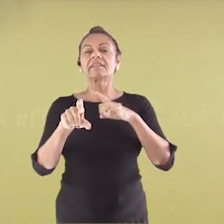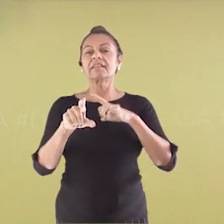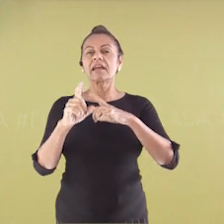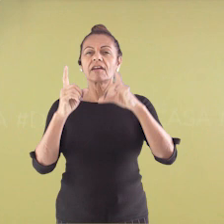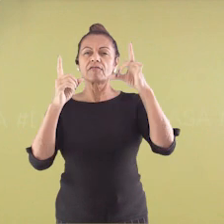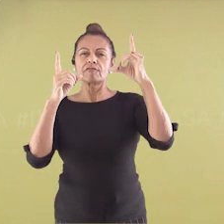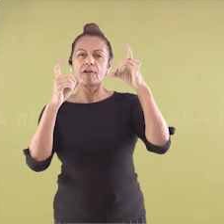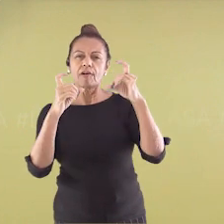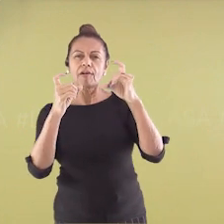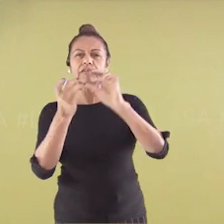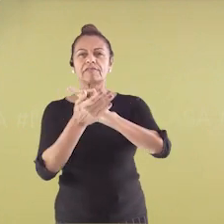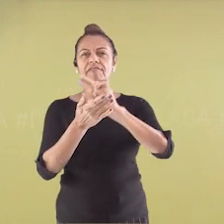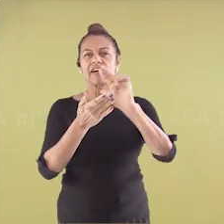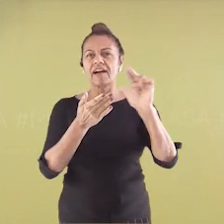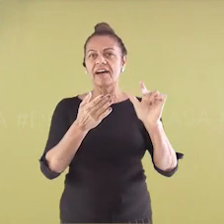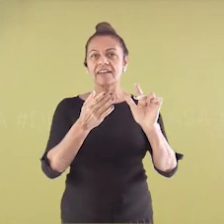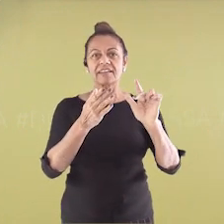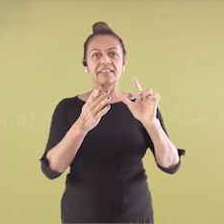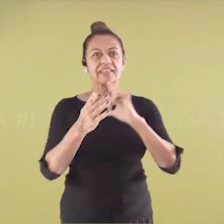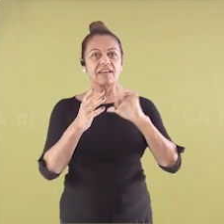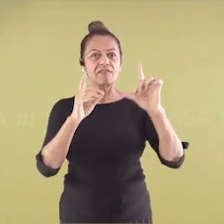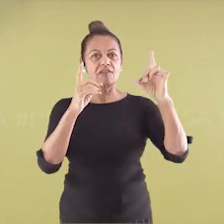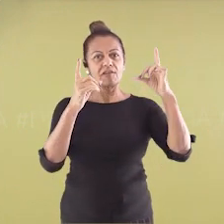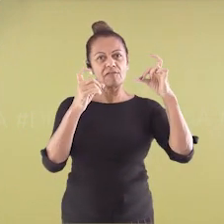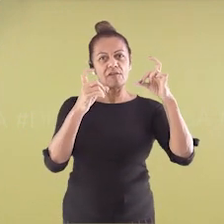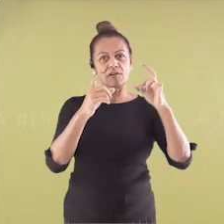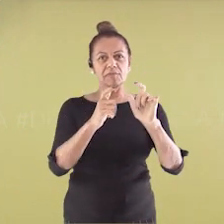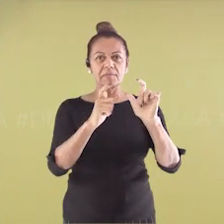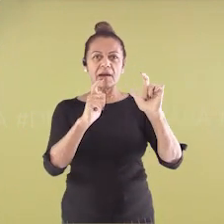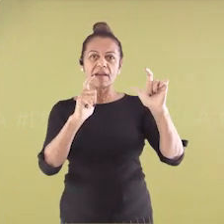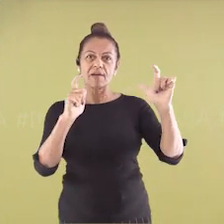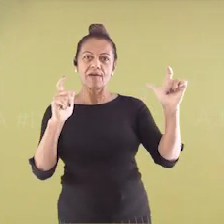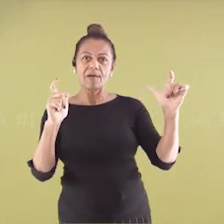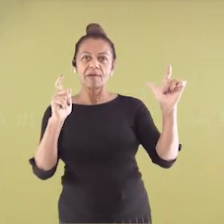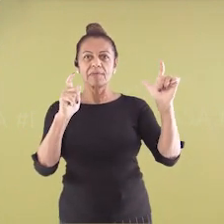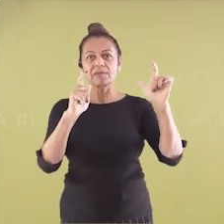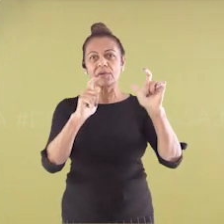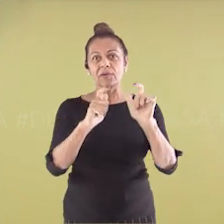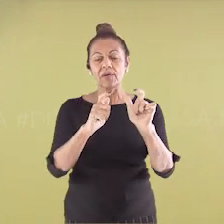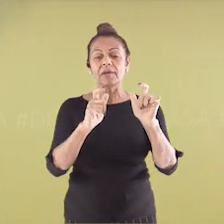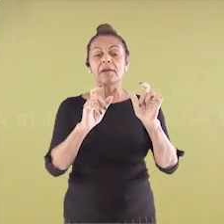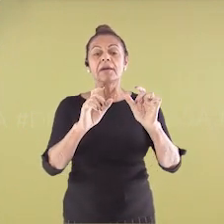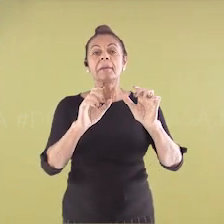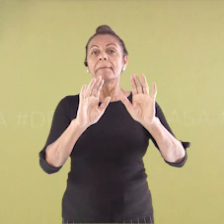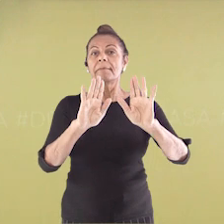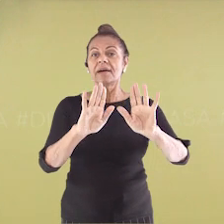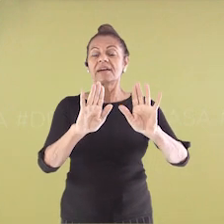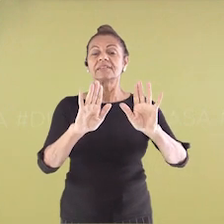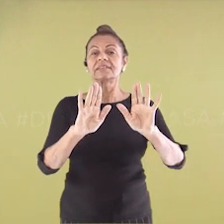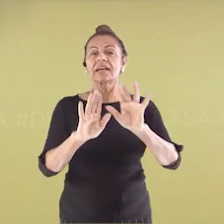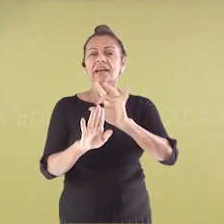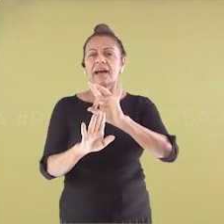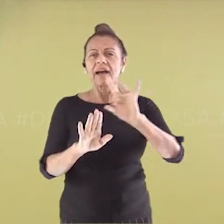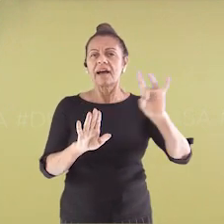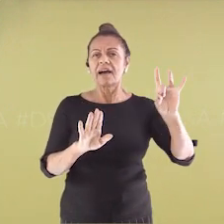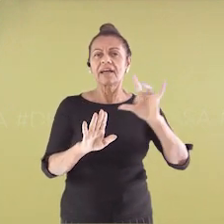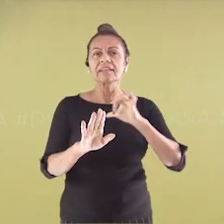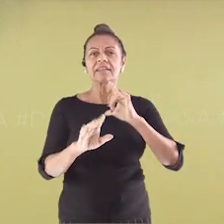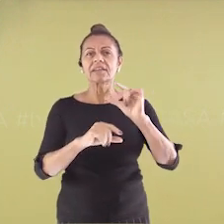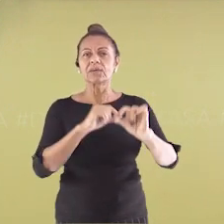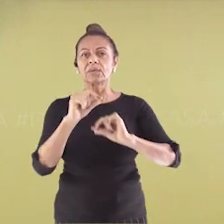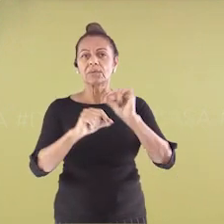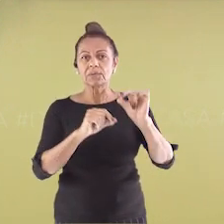também conta com várias fotos, olhem só, temos essa foto maior em destaque, essas fotinhos aqui também. Algumas são maiores,